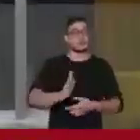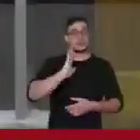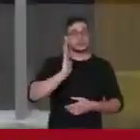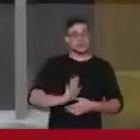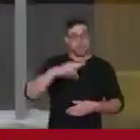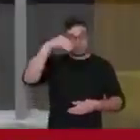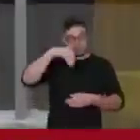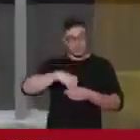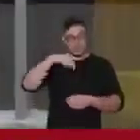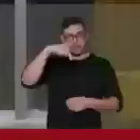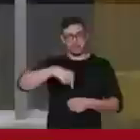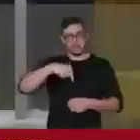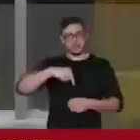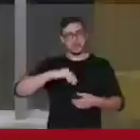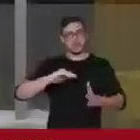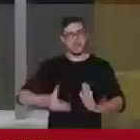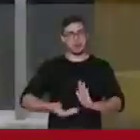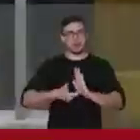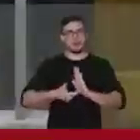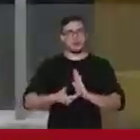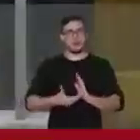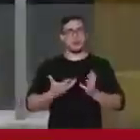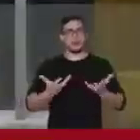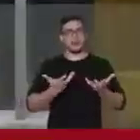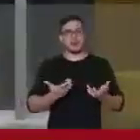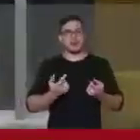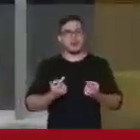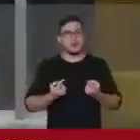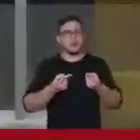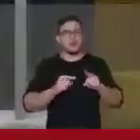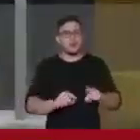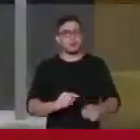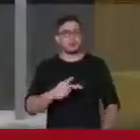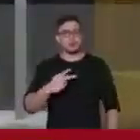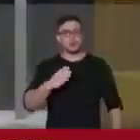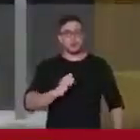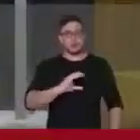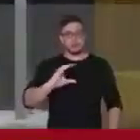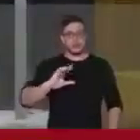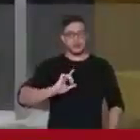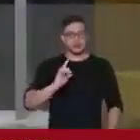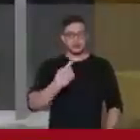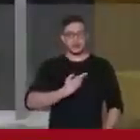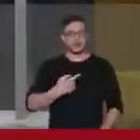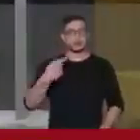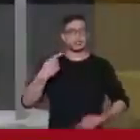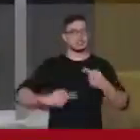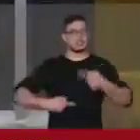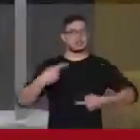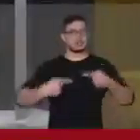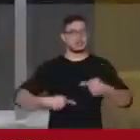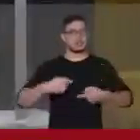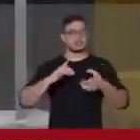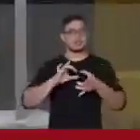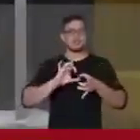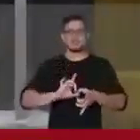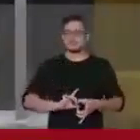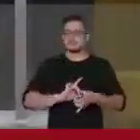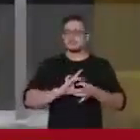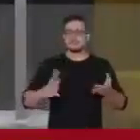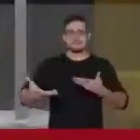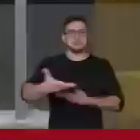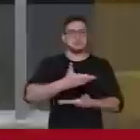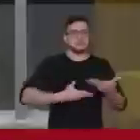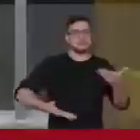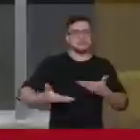querendo atentar contra uma PEC que nós estamos discutindo democraticamente não por ato no Supremo mas aqui na casa da